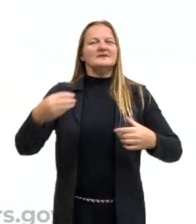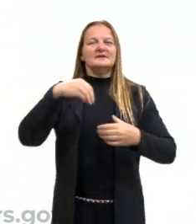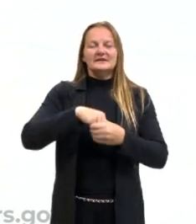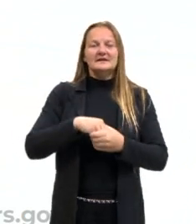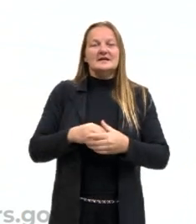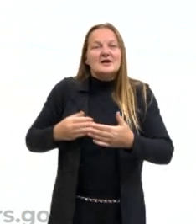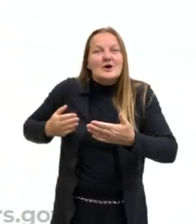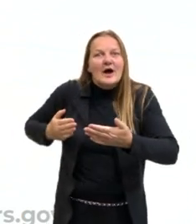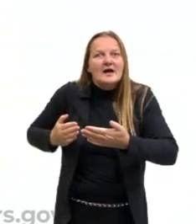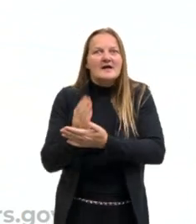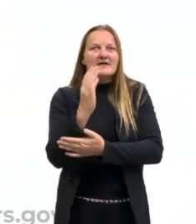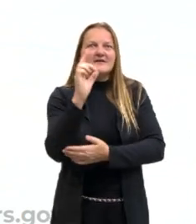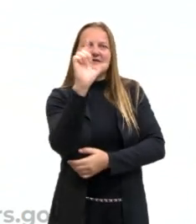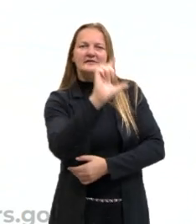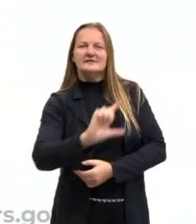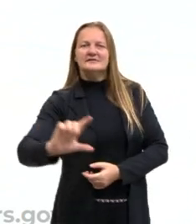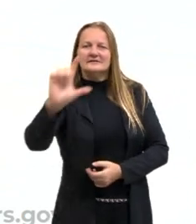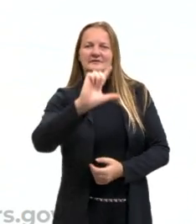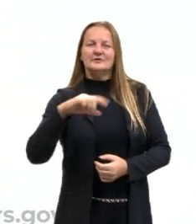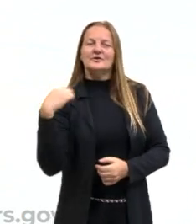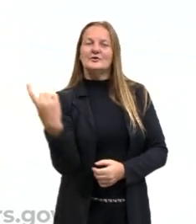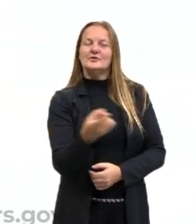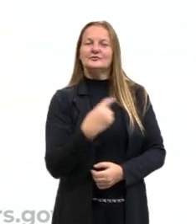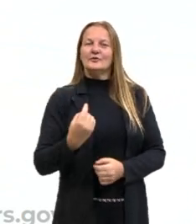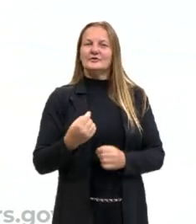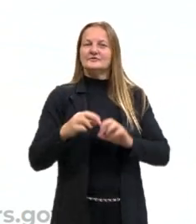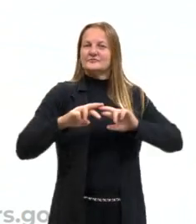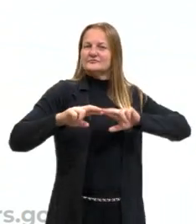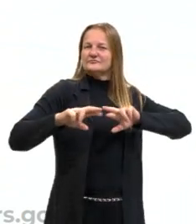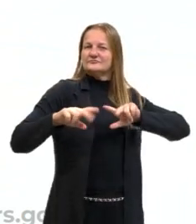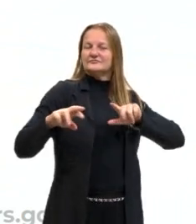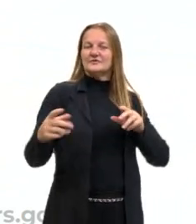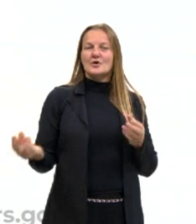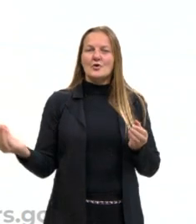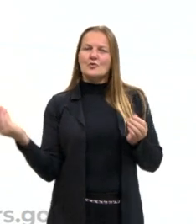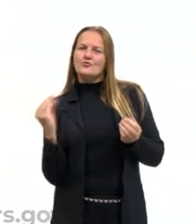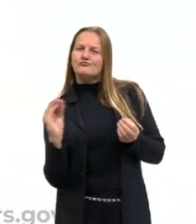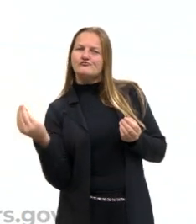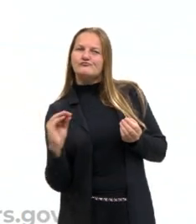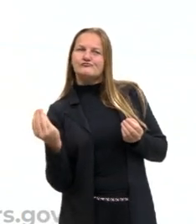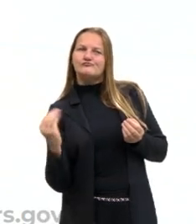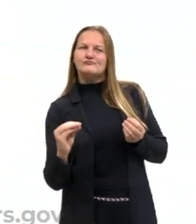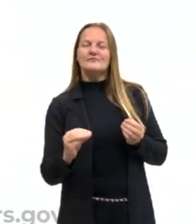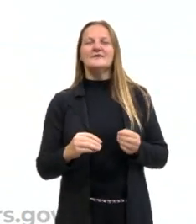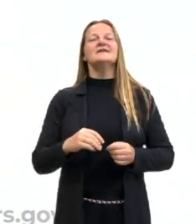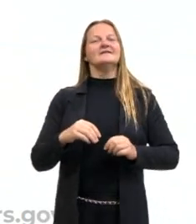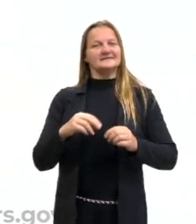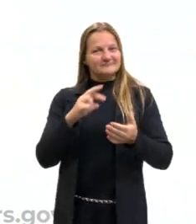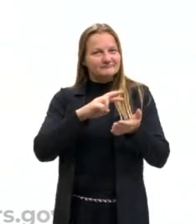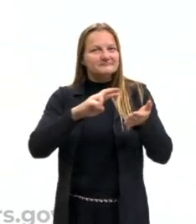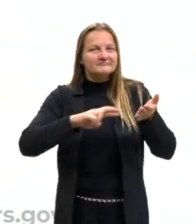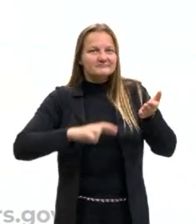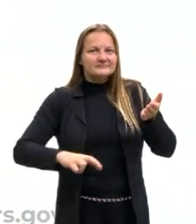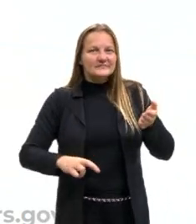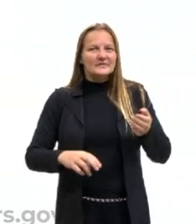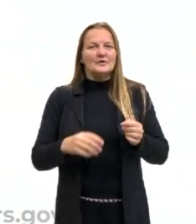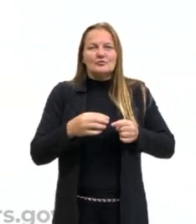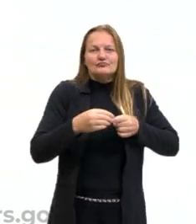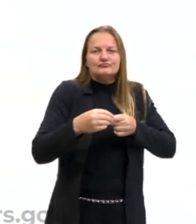Porque através da literatura nós podemos fazer repertórios para nossa redação por causa dos temas do eixo temático